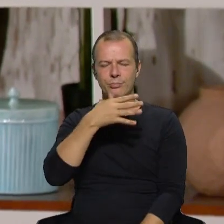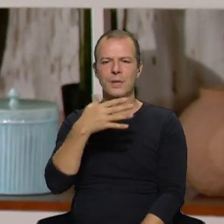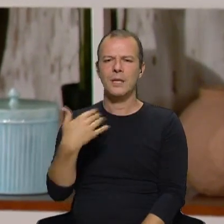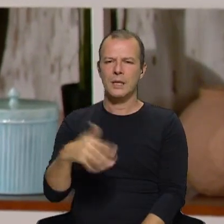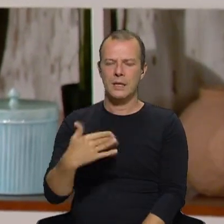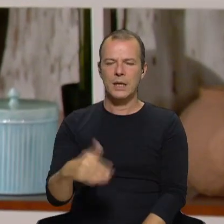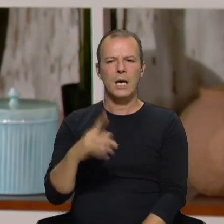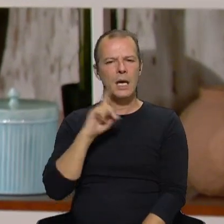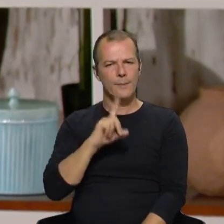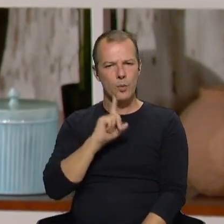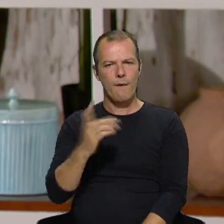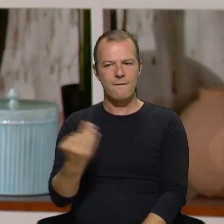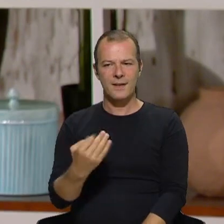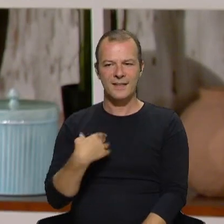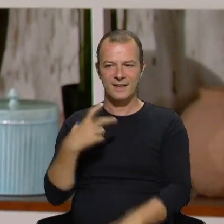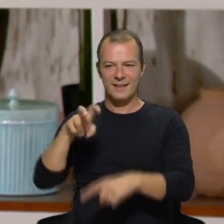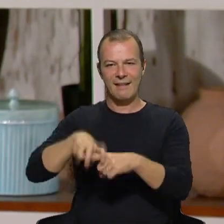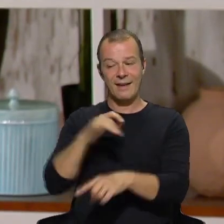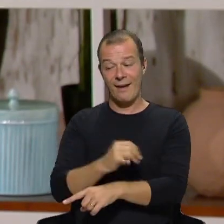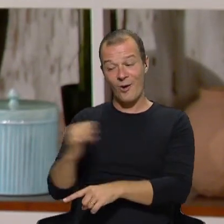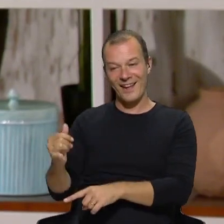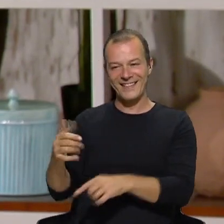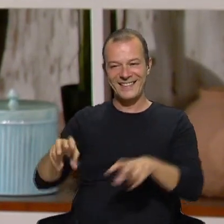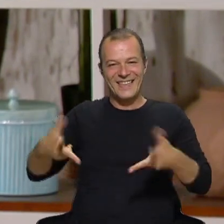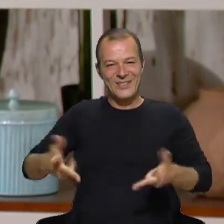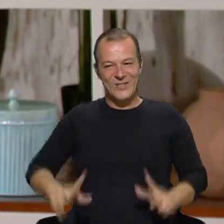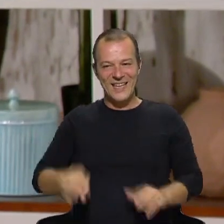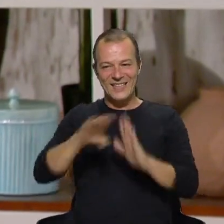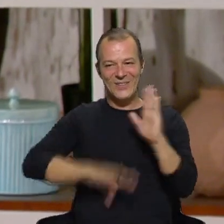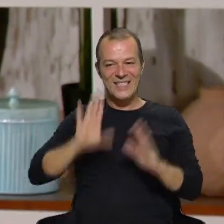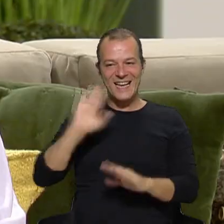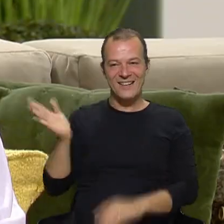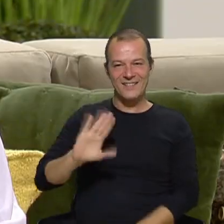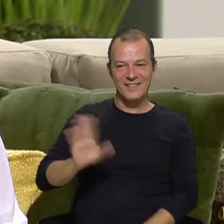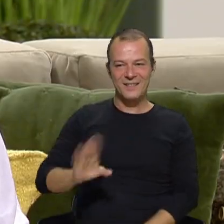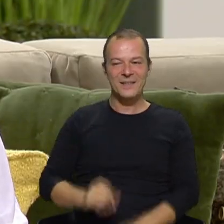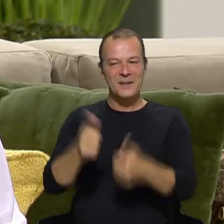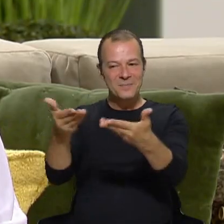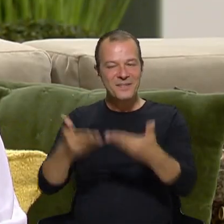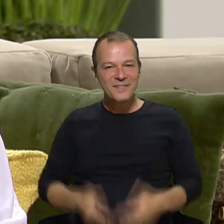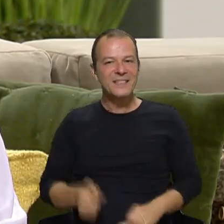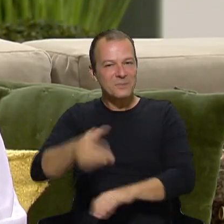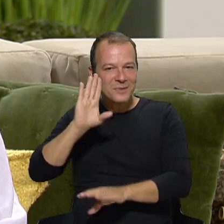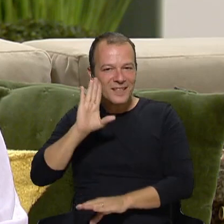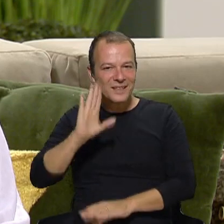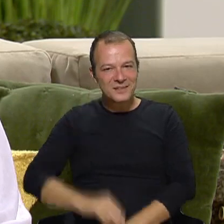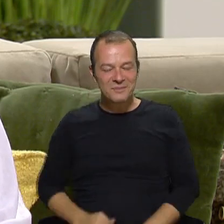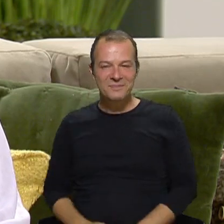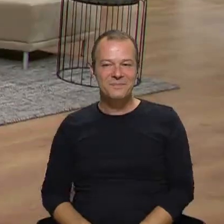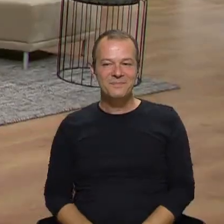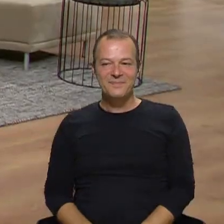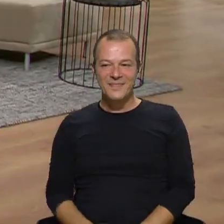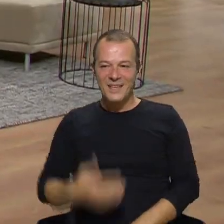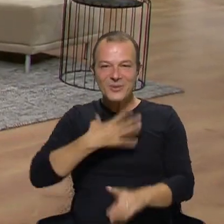mesmo muito importante. Está aqui, mesmo ao meu lado, aqui no sofá da nossa tarde. Olá, Marta. Olá. Bem-vinda, boa tarde.